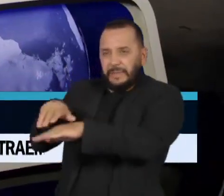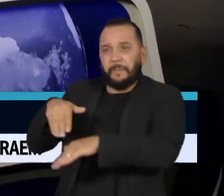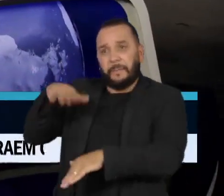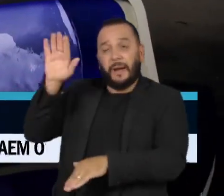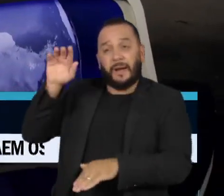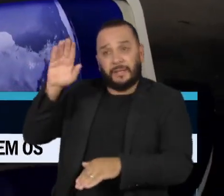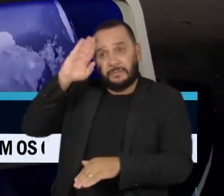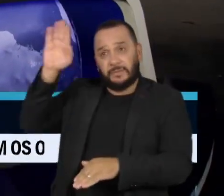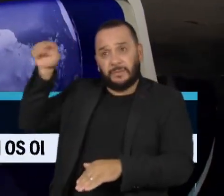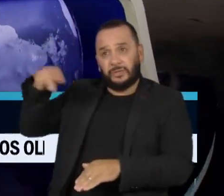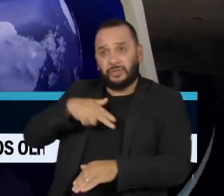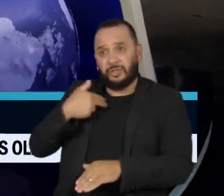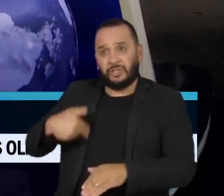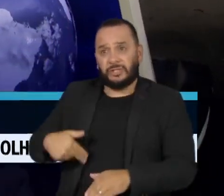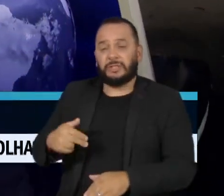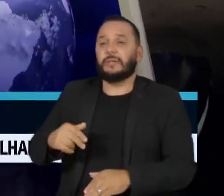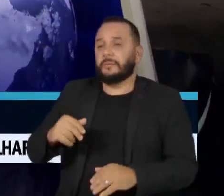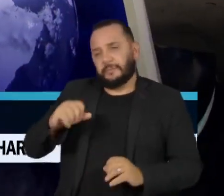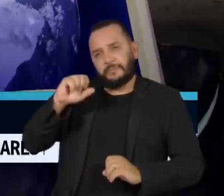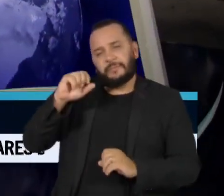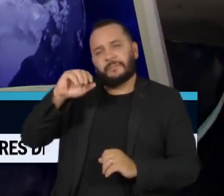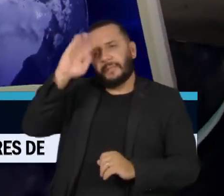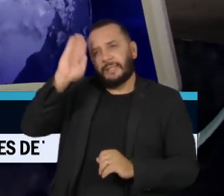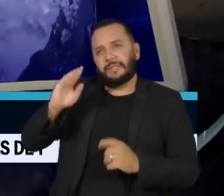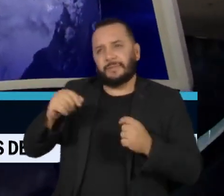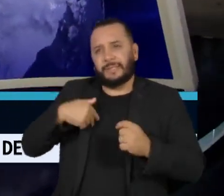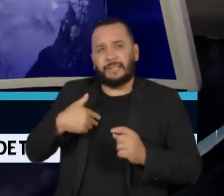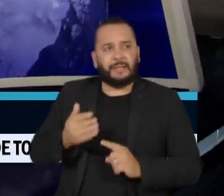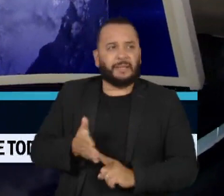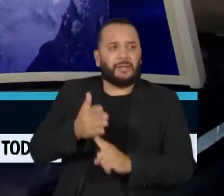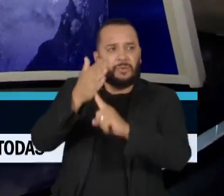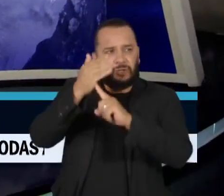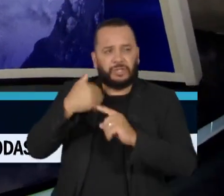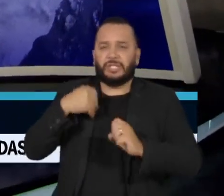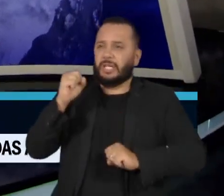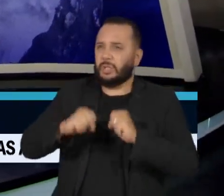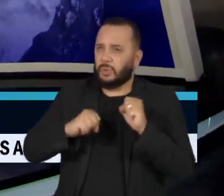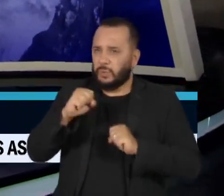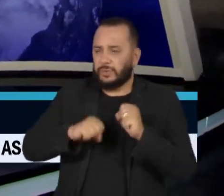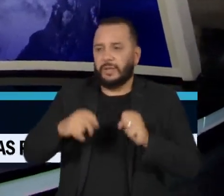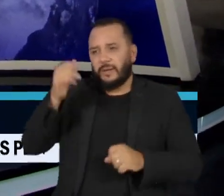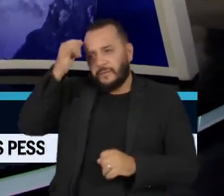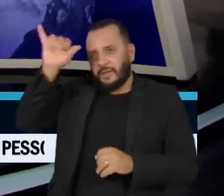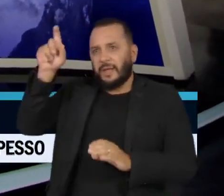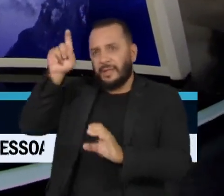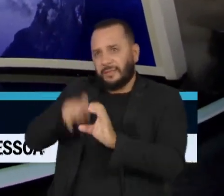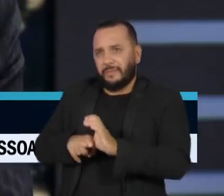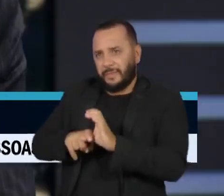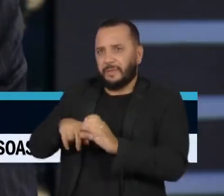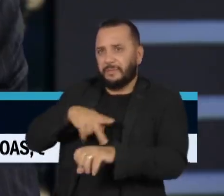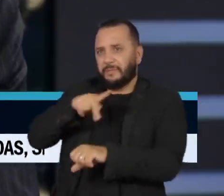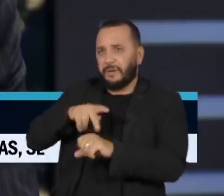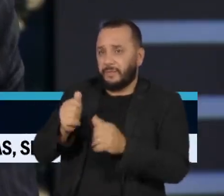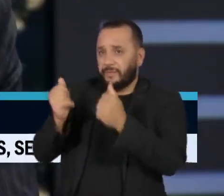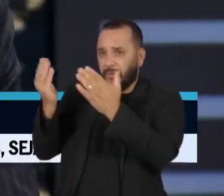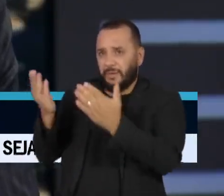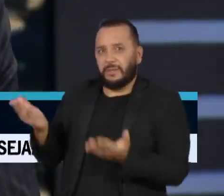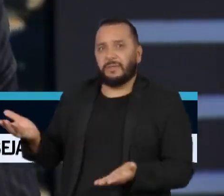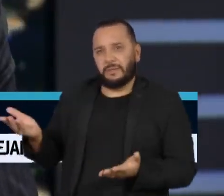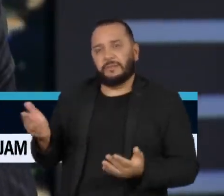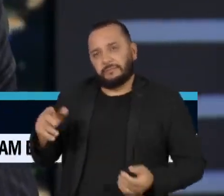estruturada muito mais industrializada a tecnologia usada para ficar um pouco menos dependente da dinâmica internacional acho que a gente infelizmente tá